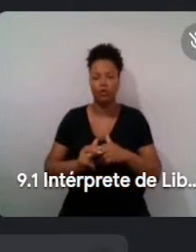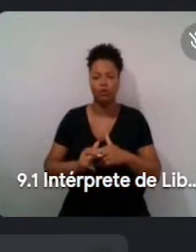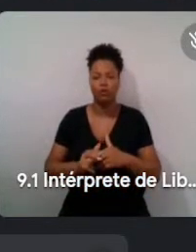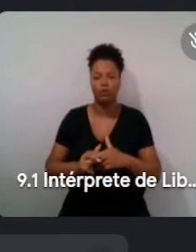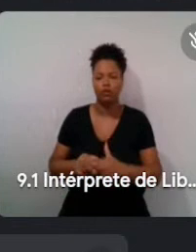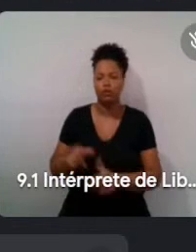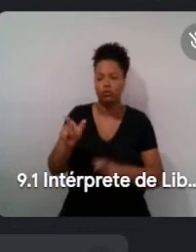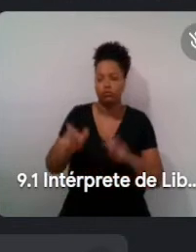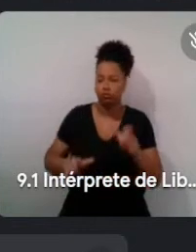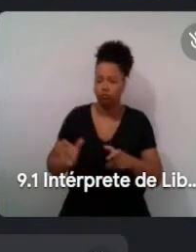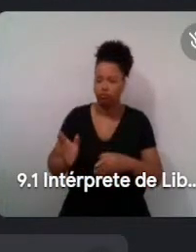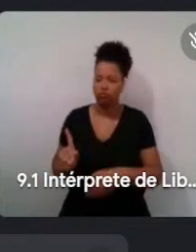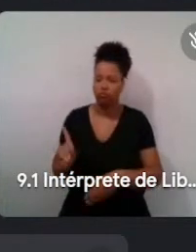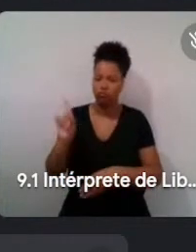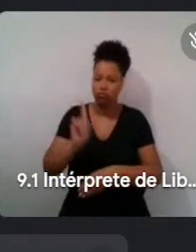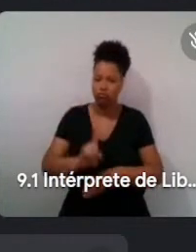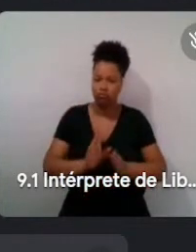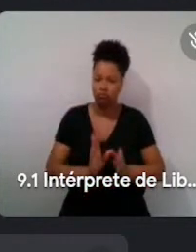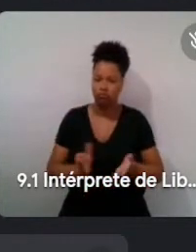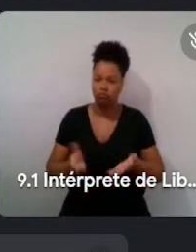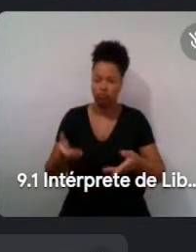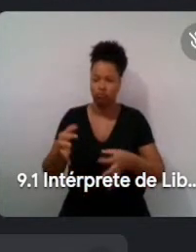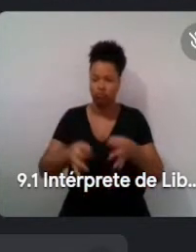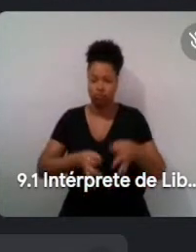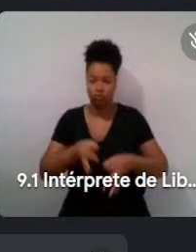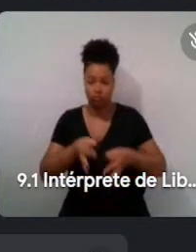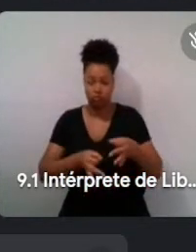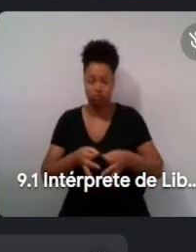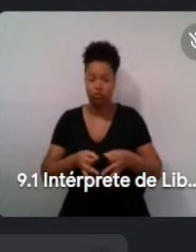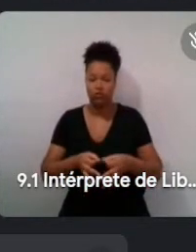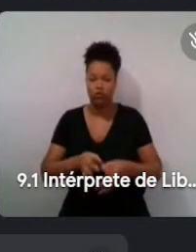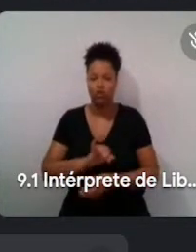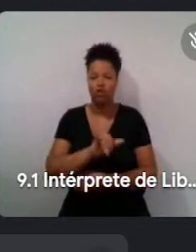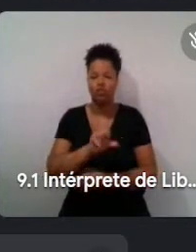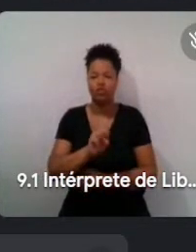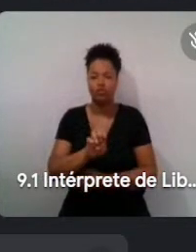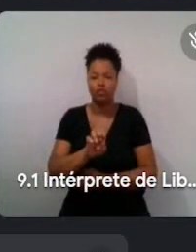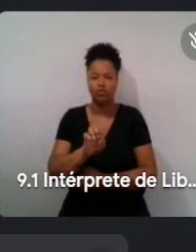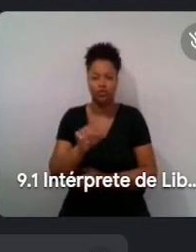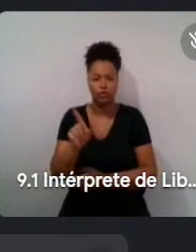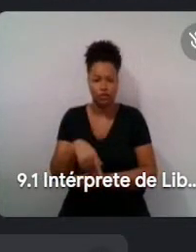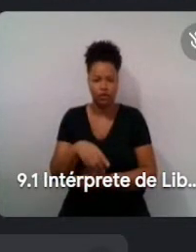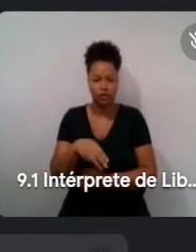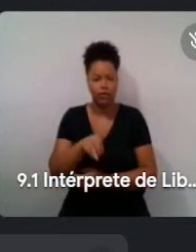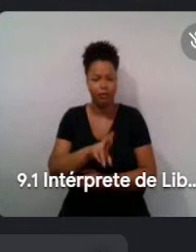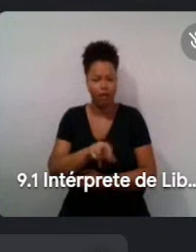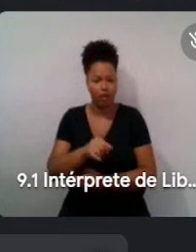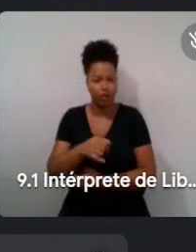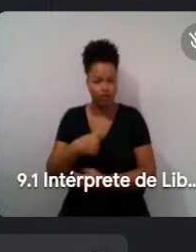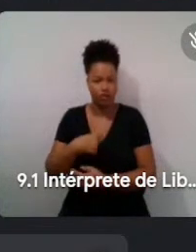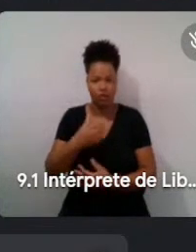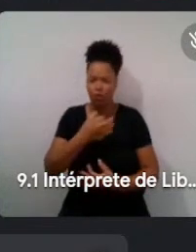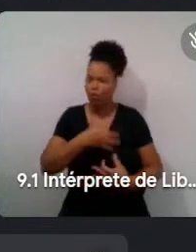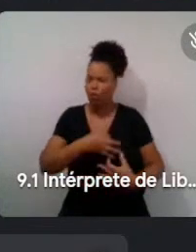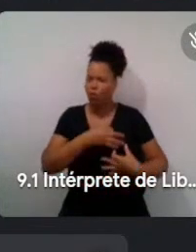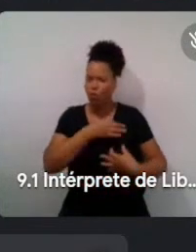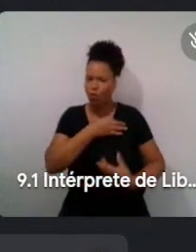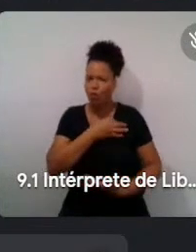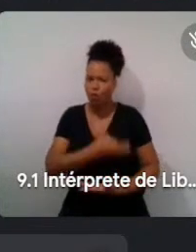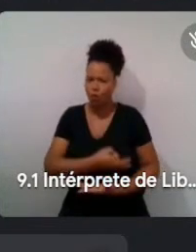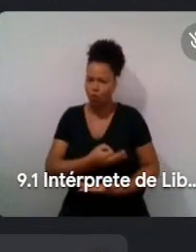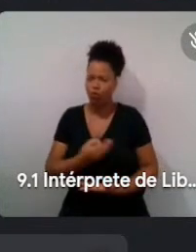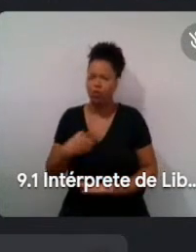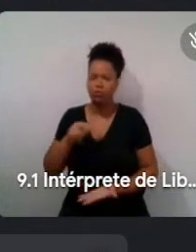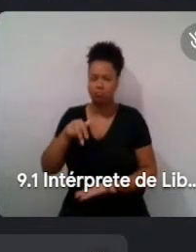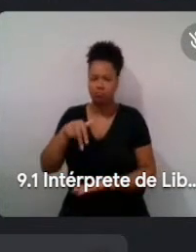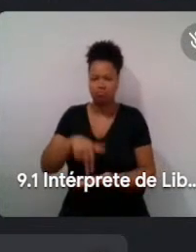eminente José Márcio, o juiz José Márcio, a quem tenho a honra de suceder nesse colegiado, ele determinou o retorno à